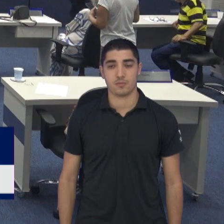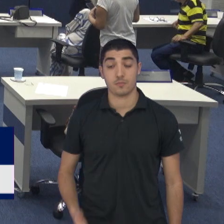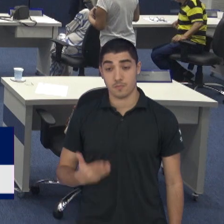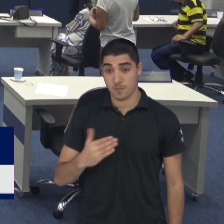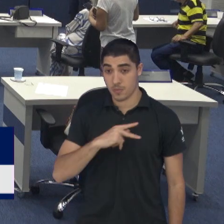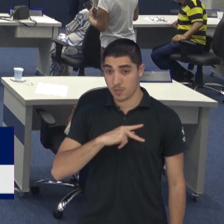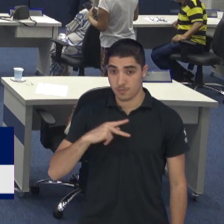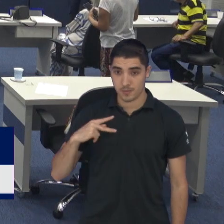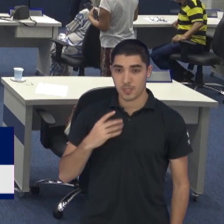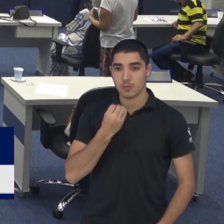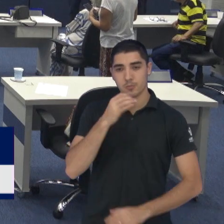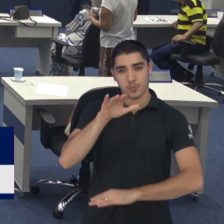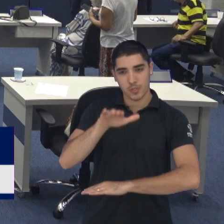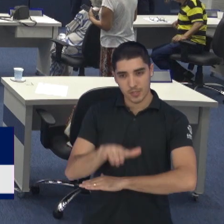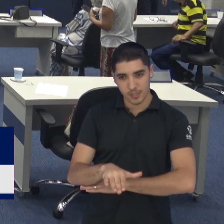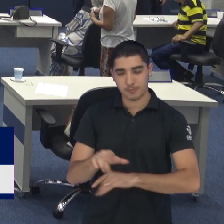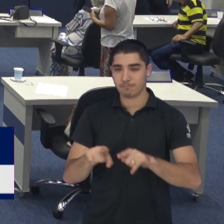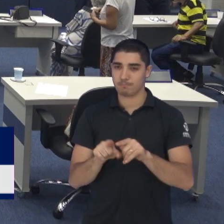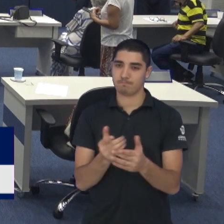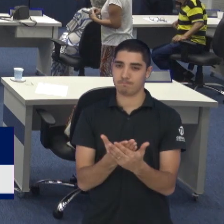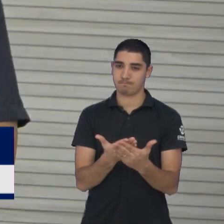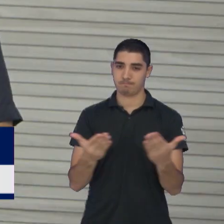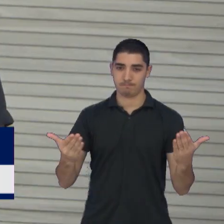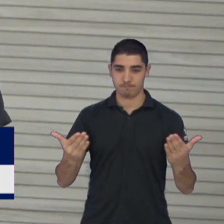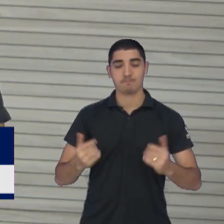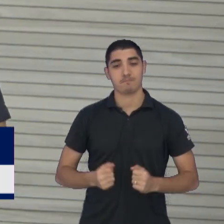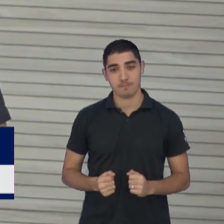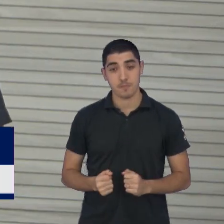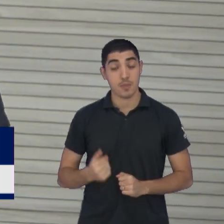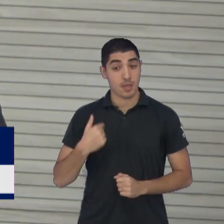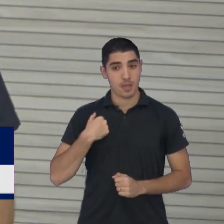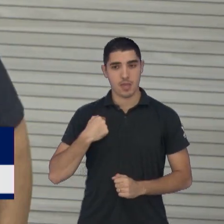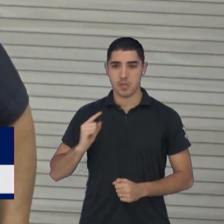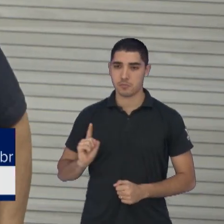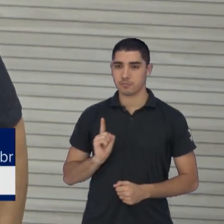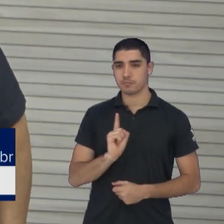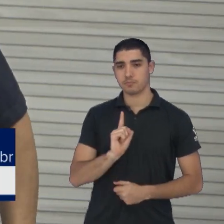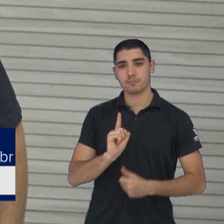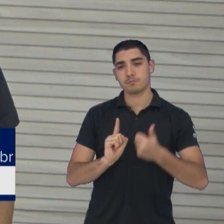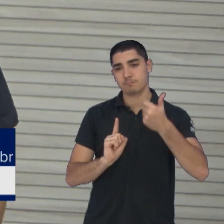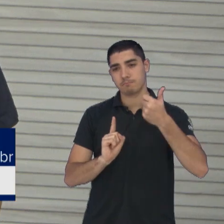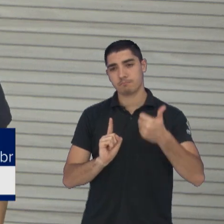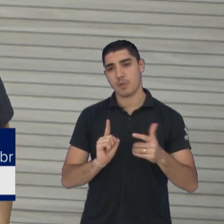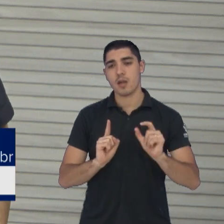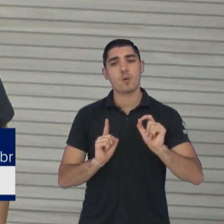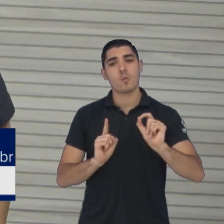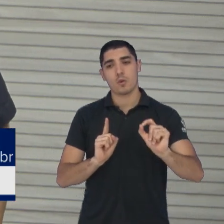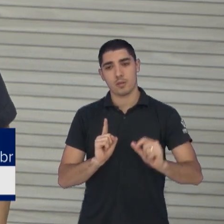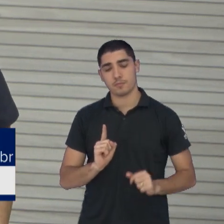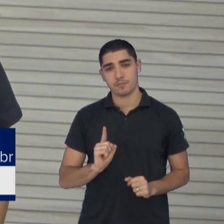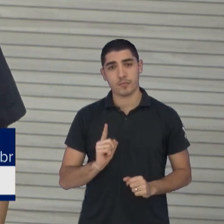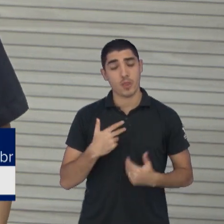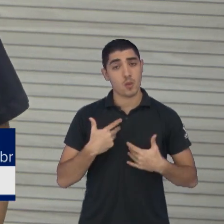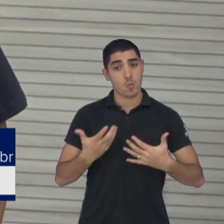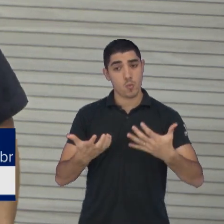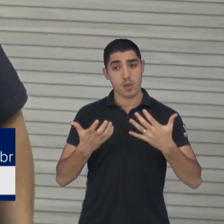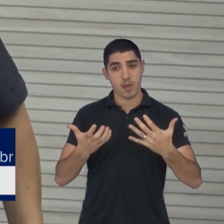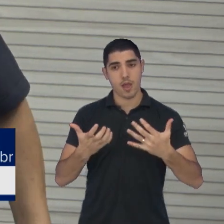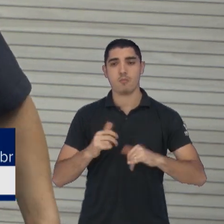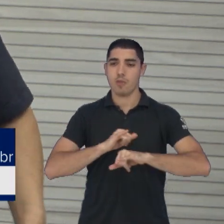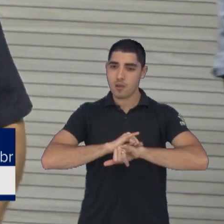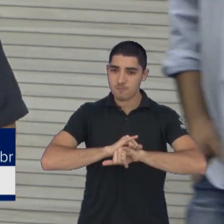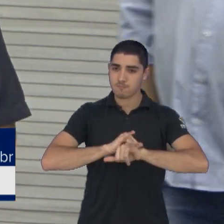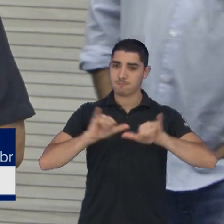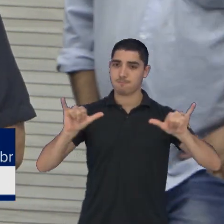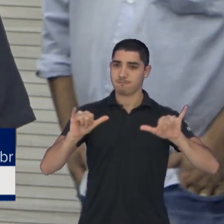presidente, boa tarde a todos. Hoje eu estou nesse microfone aqui para comunicar a nossa comunidade,